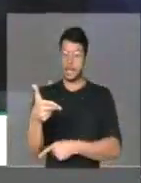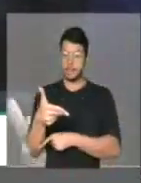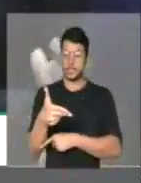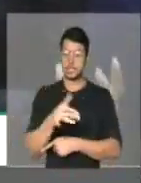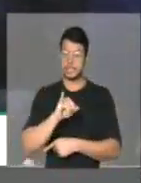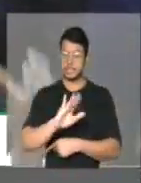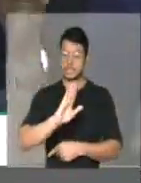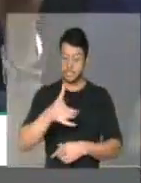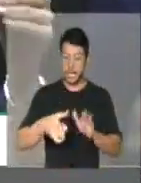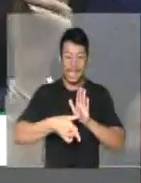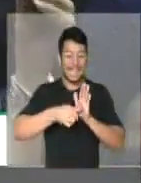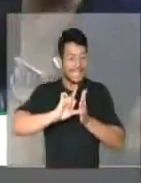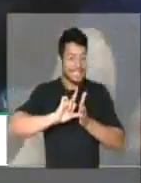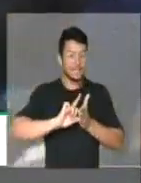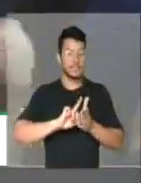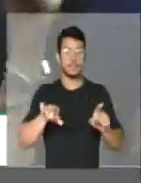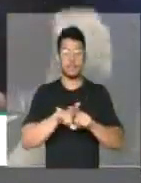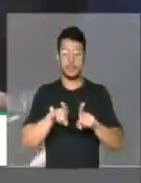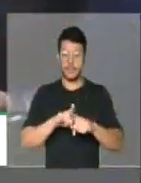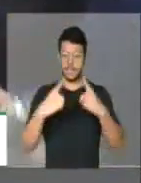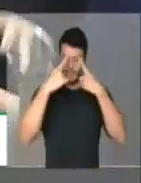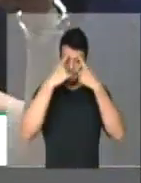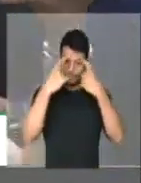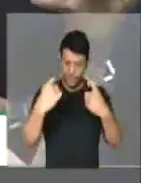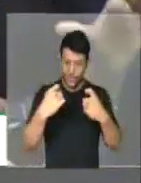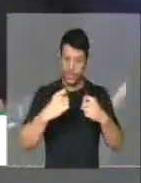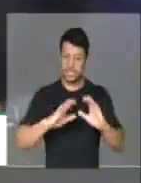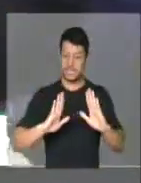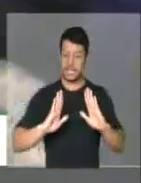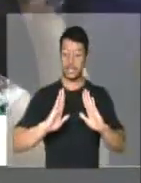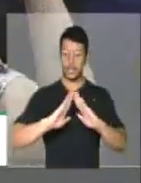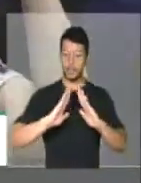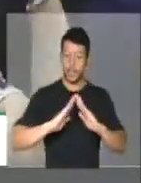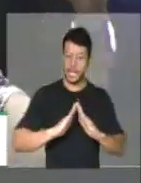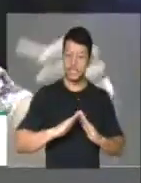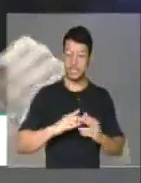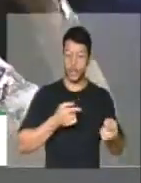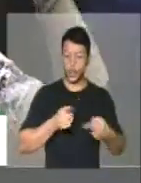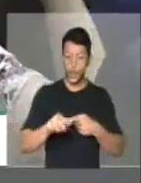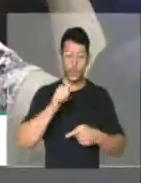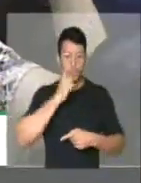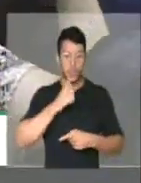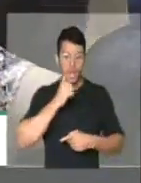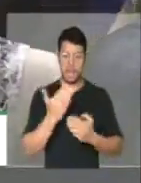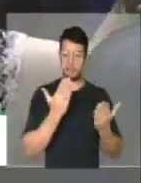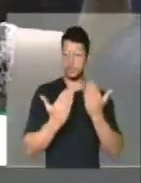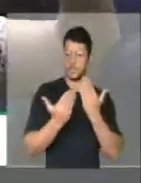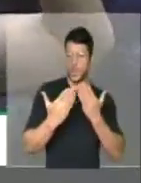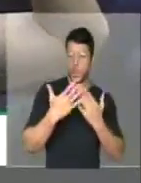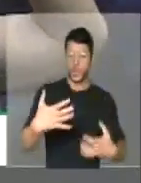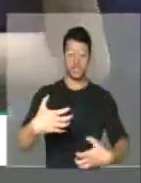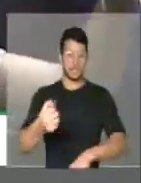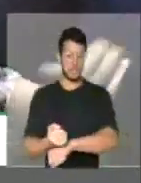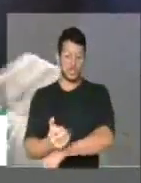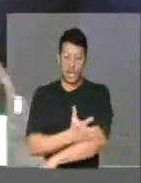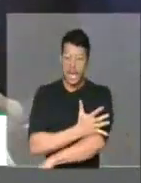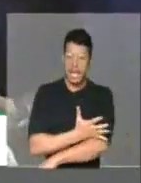já vitimizou a mulher por qualquer tipo de violência doméstica, seja ela de que natureza for, psicológica,